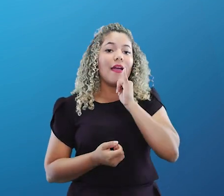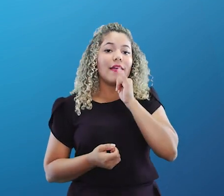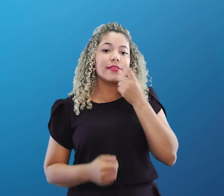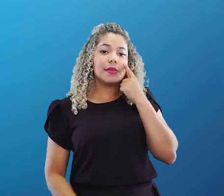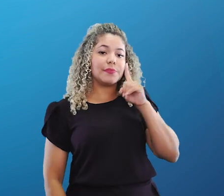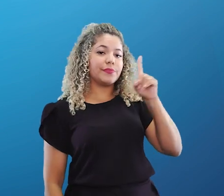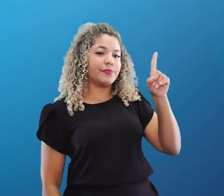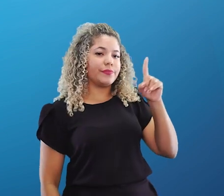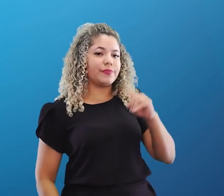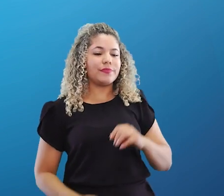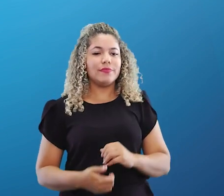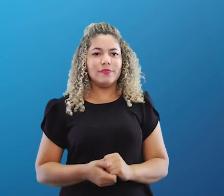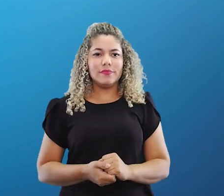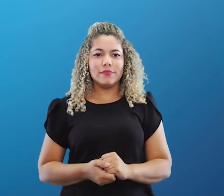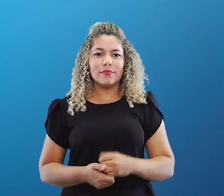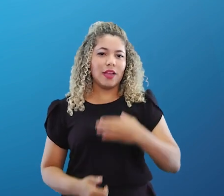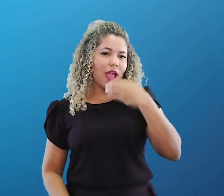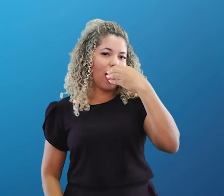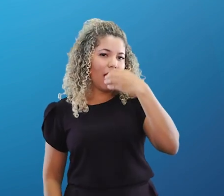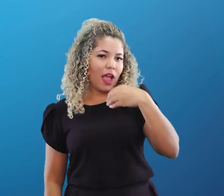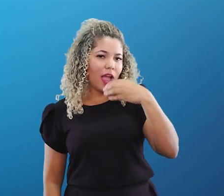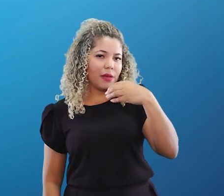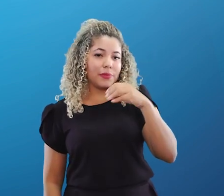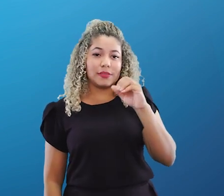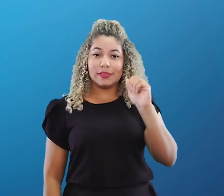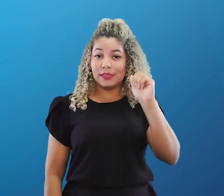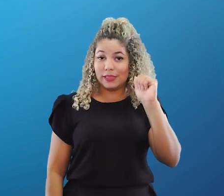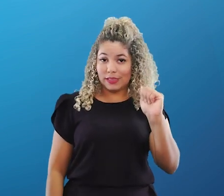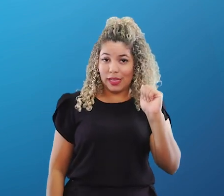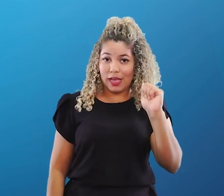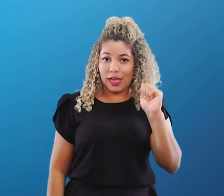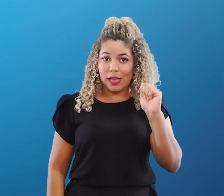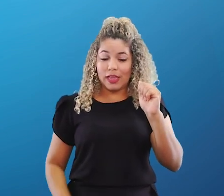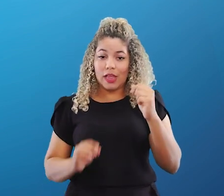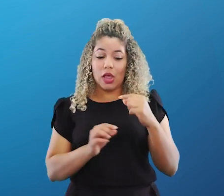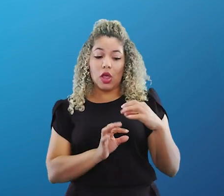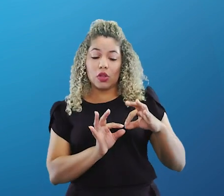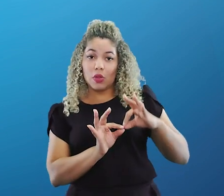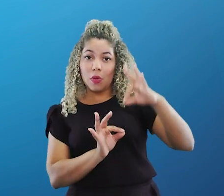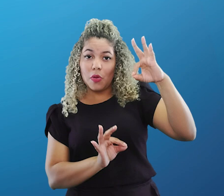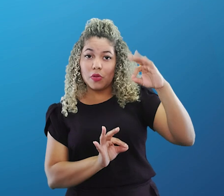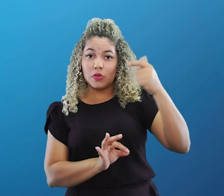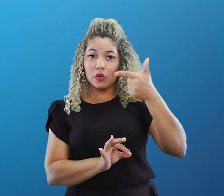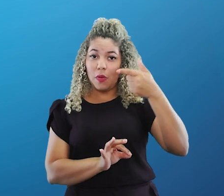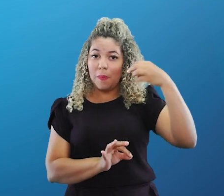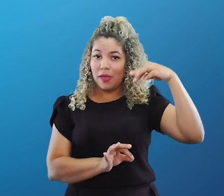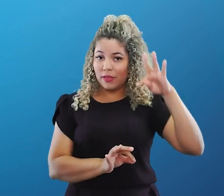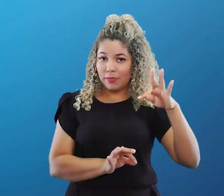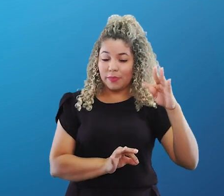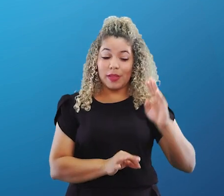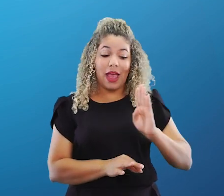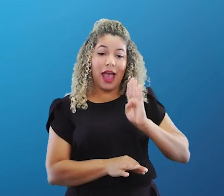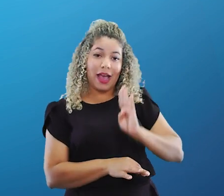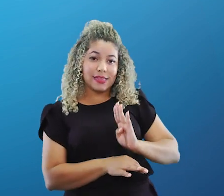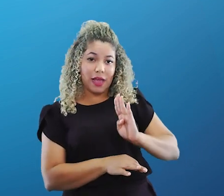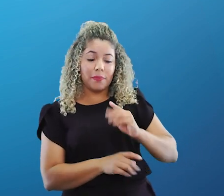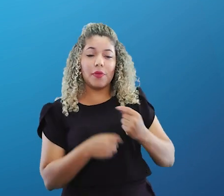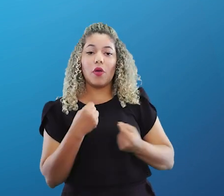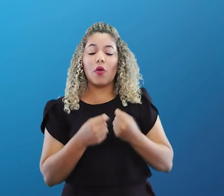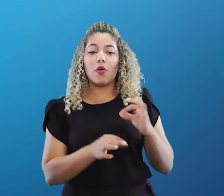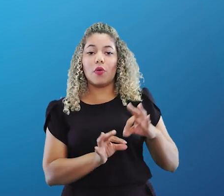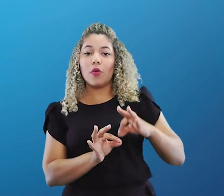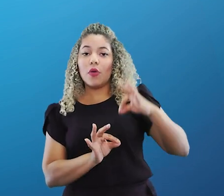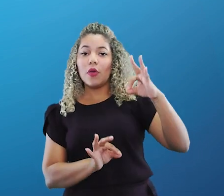alguns exemplos. Por exemplo, a maçã que está na letra A, ela está a 2 metros de altura. A maçã que está na letra B,